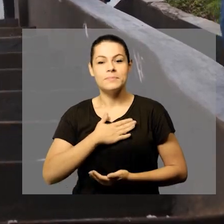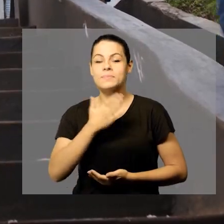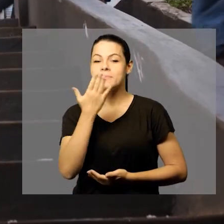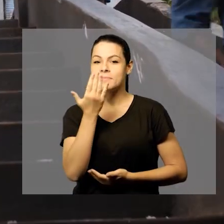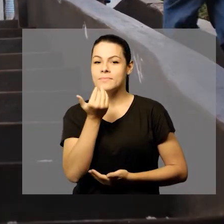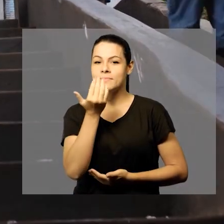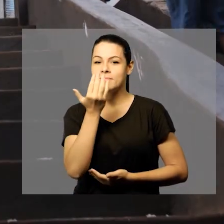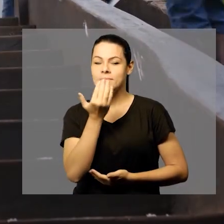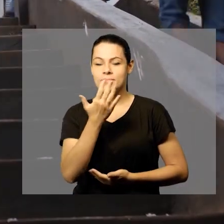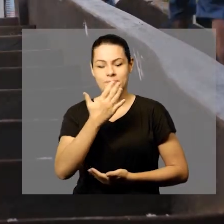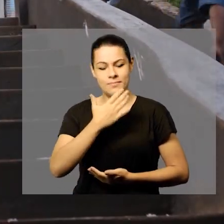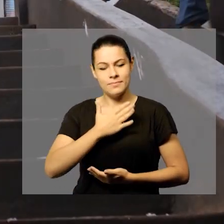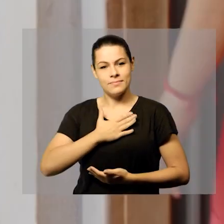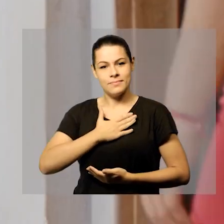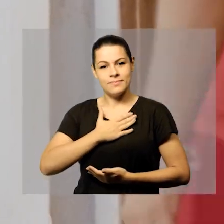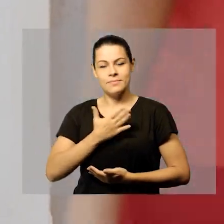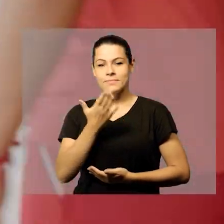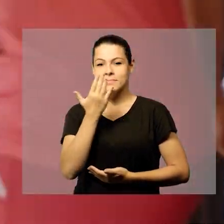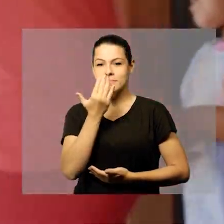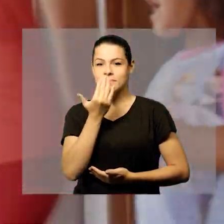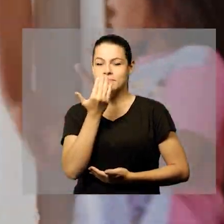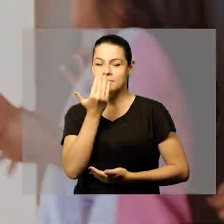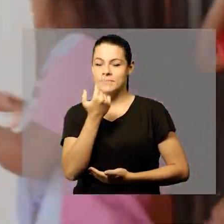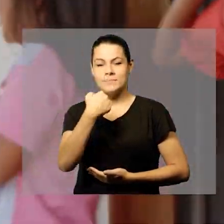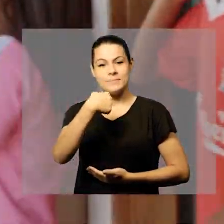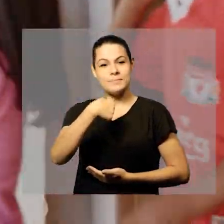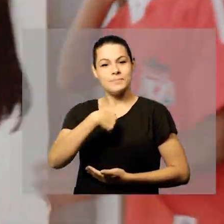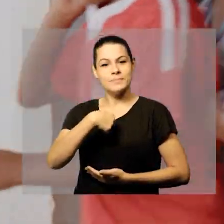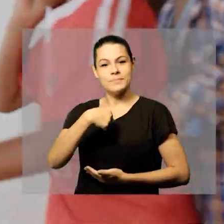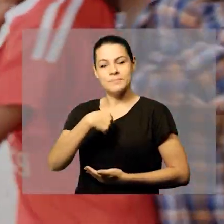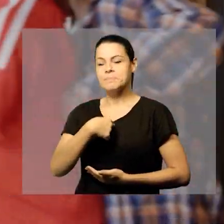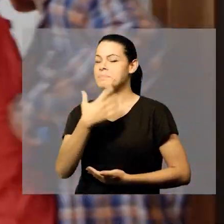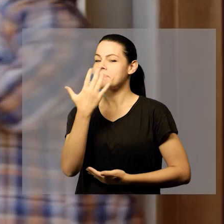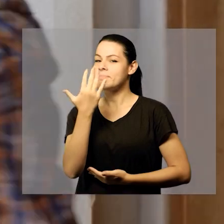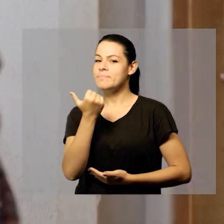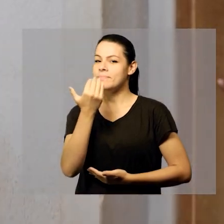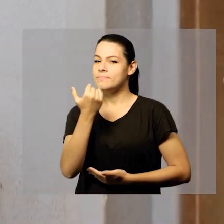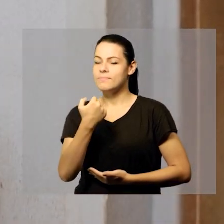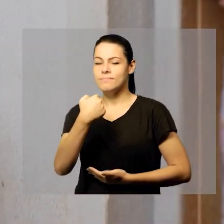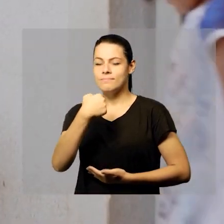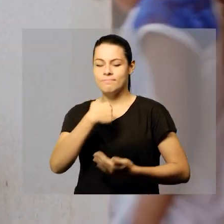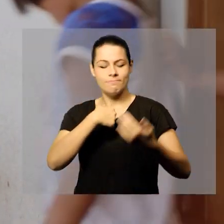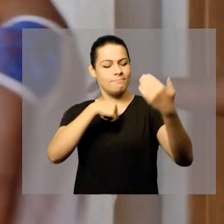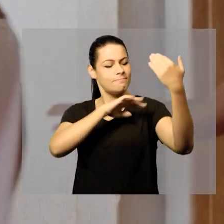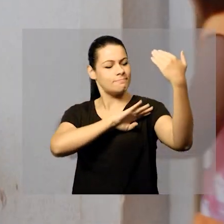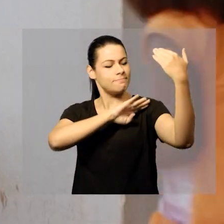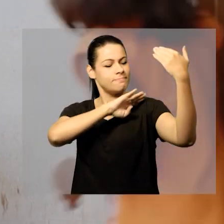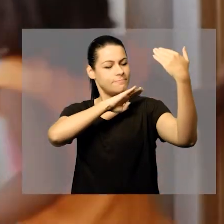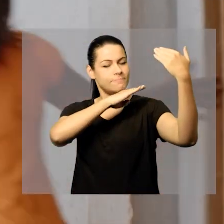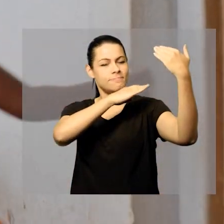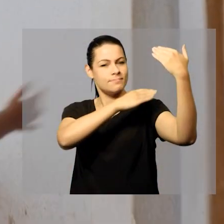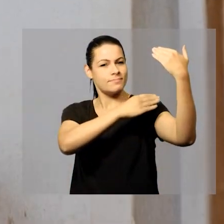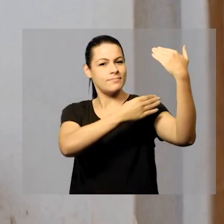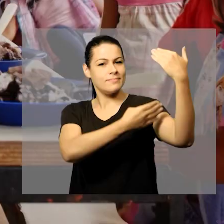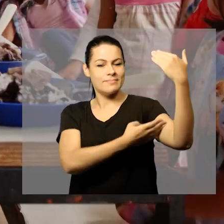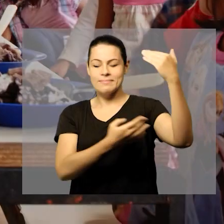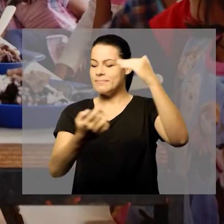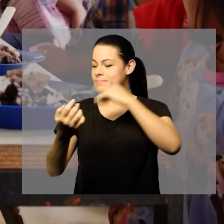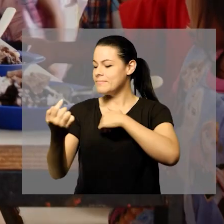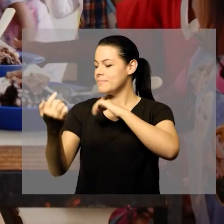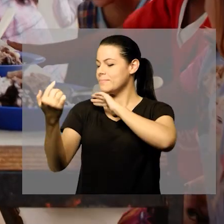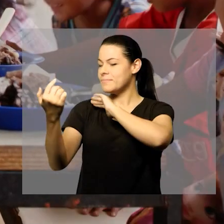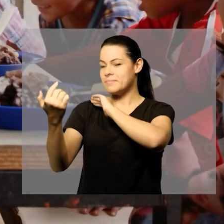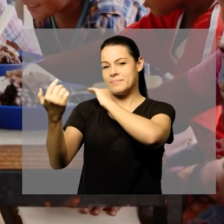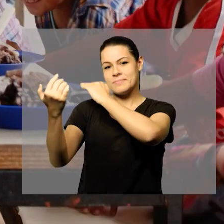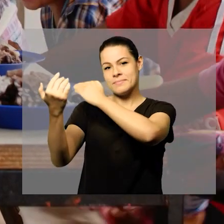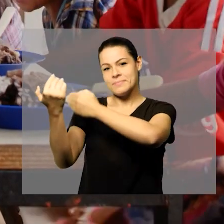Crianças caminham e correm pelo pátio. Vou comer, vou comer. Pra